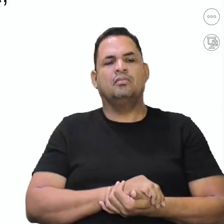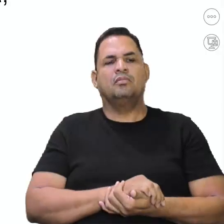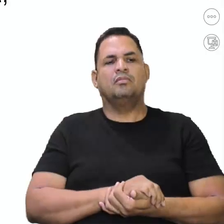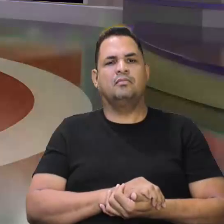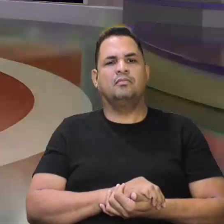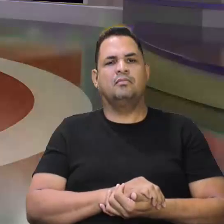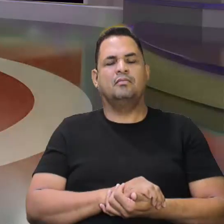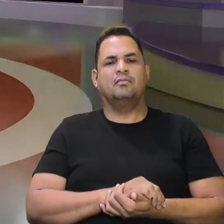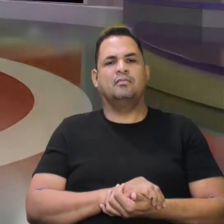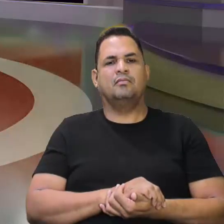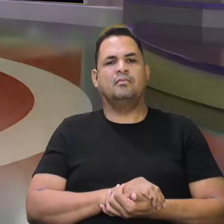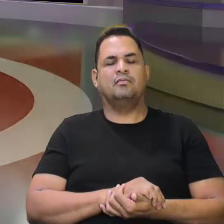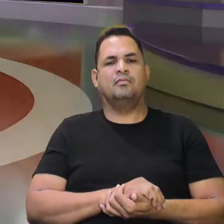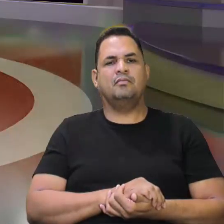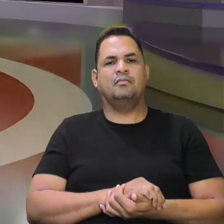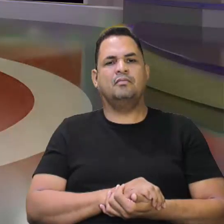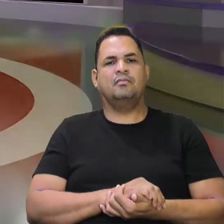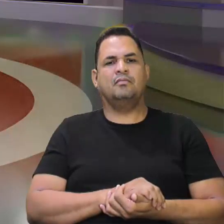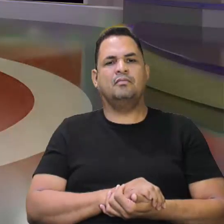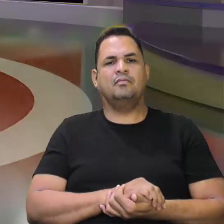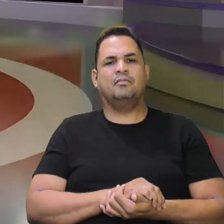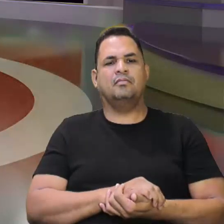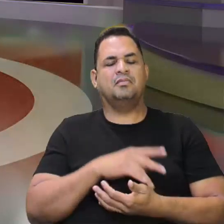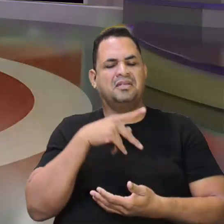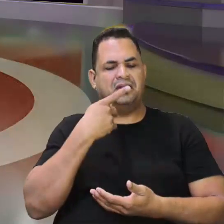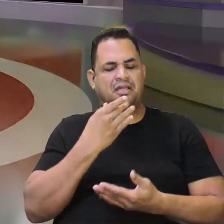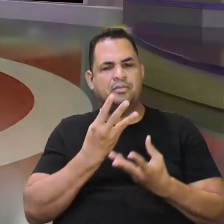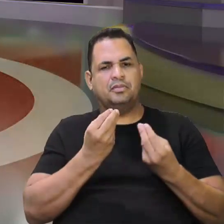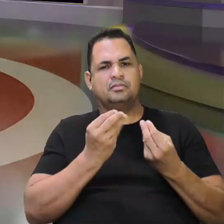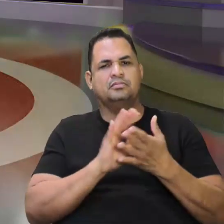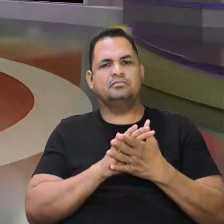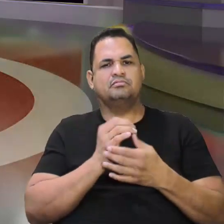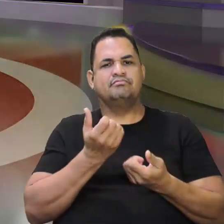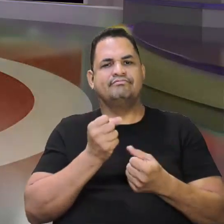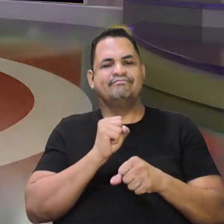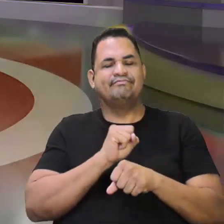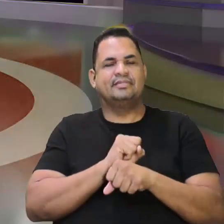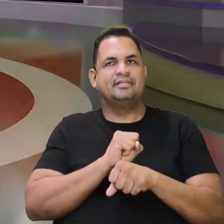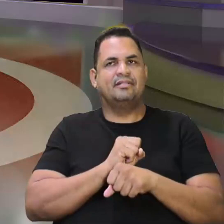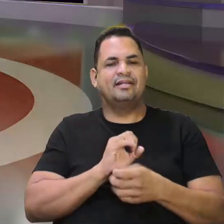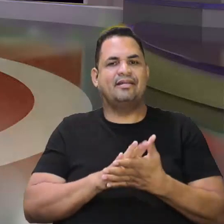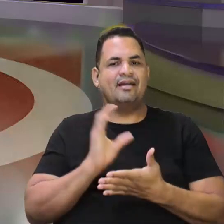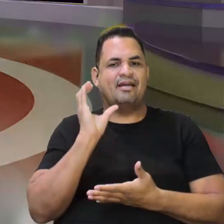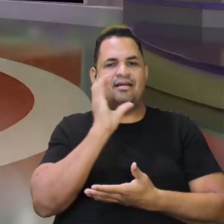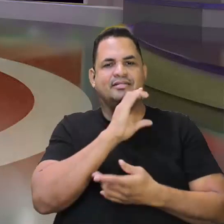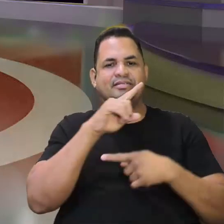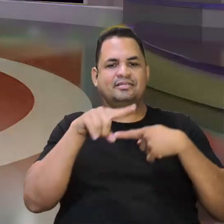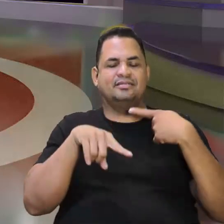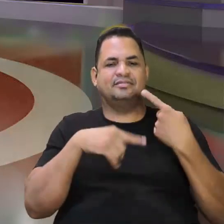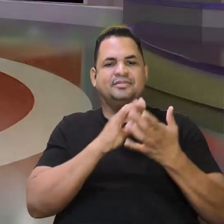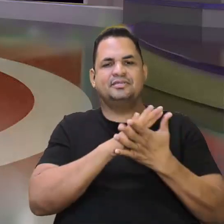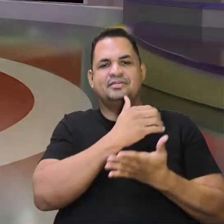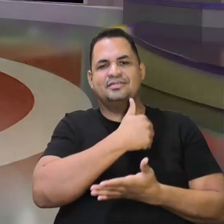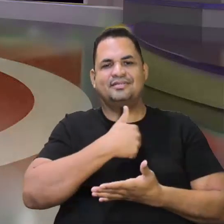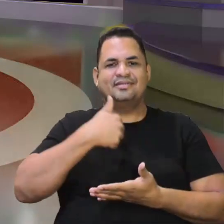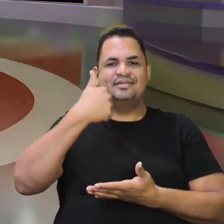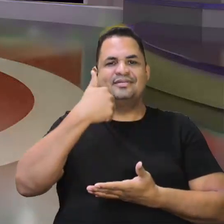referências. Guys, that's it for today. Falei bastante, espero não ter falado muito rápido. Daqui a pouco eu melhoro